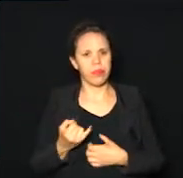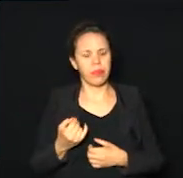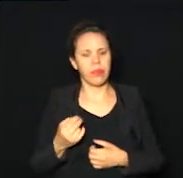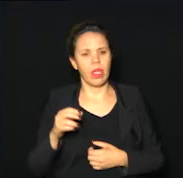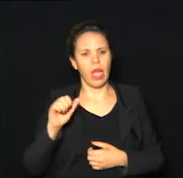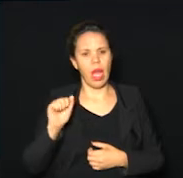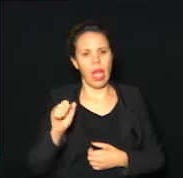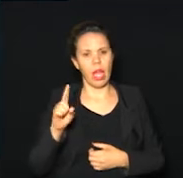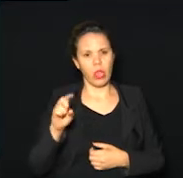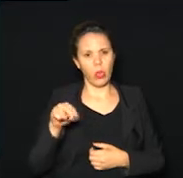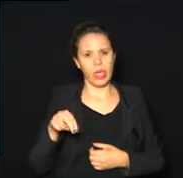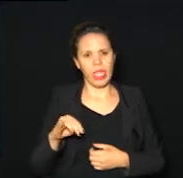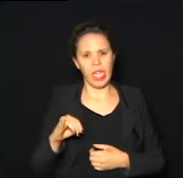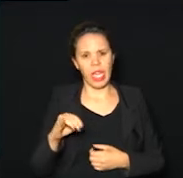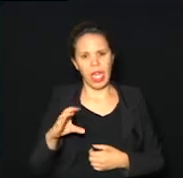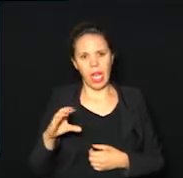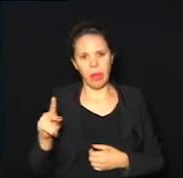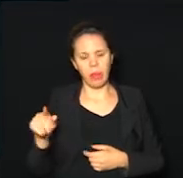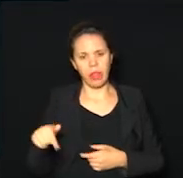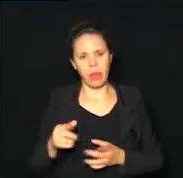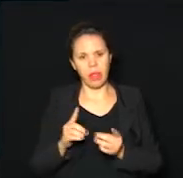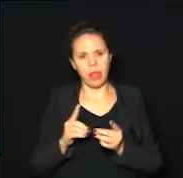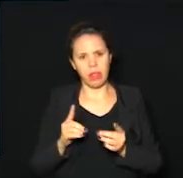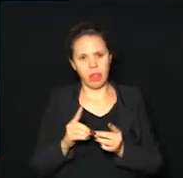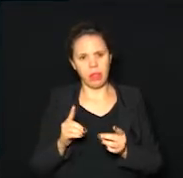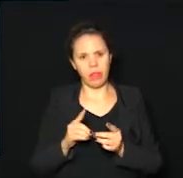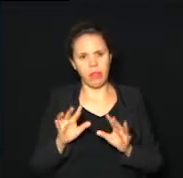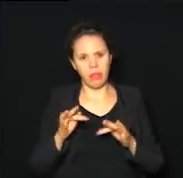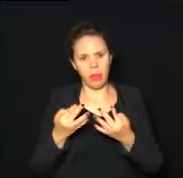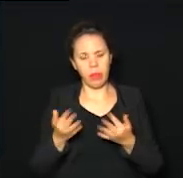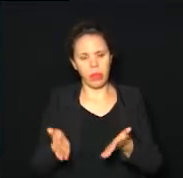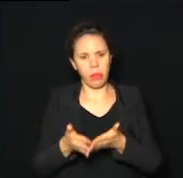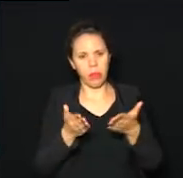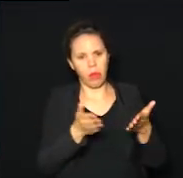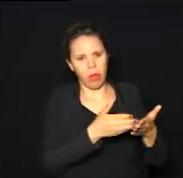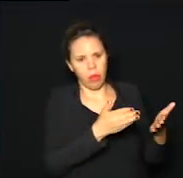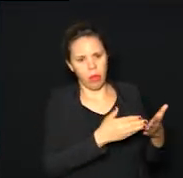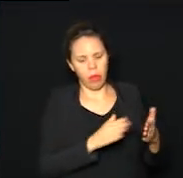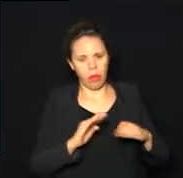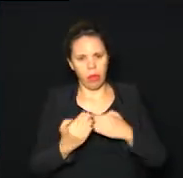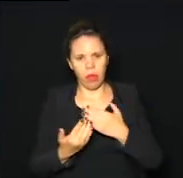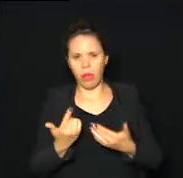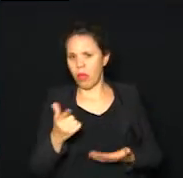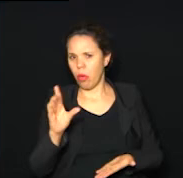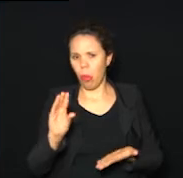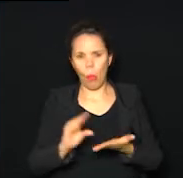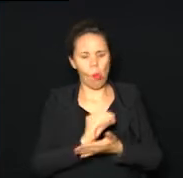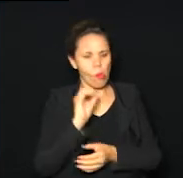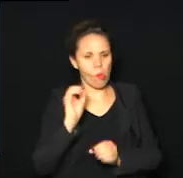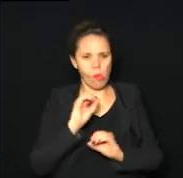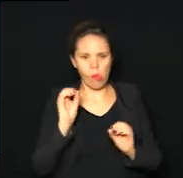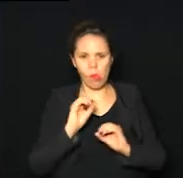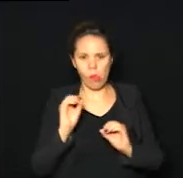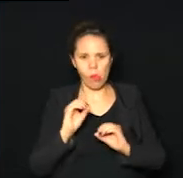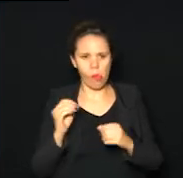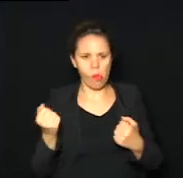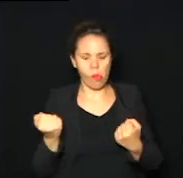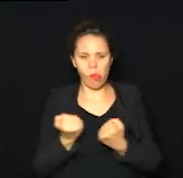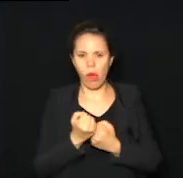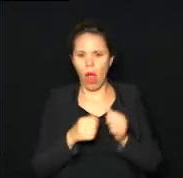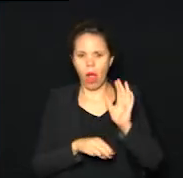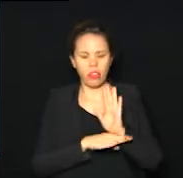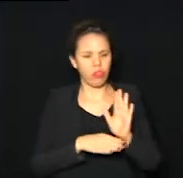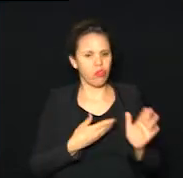na campanha de solidariedade com o STU, atendendo famílias de periferia, que está sem receber, inclusive, a ajuda do governo,